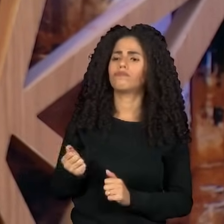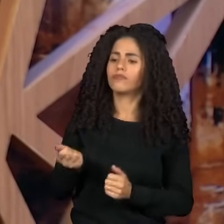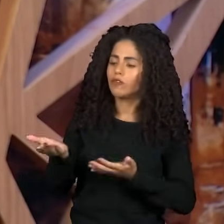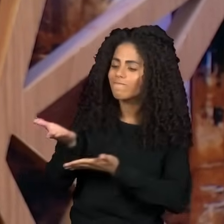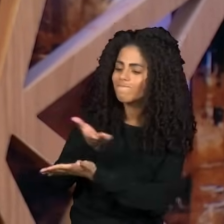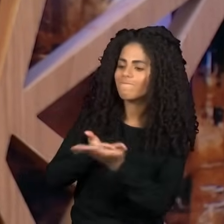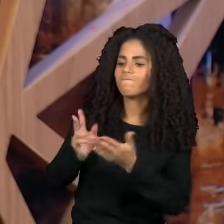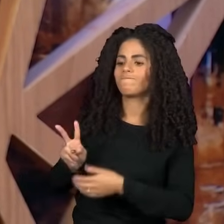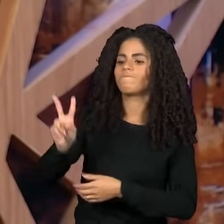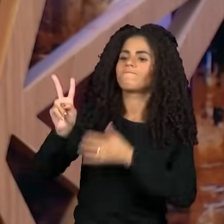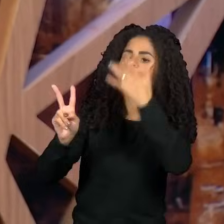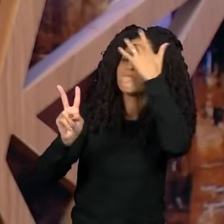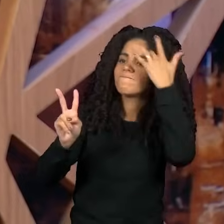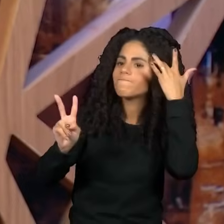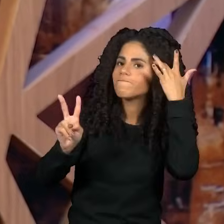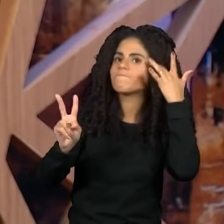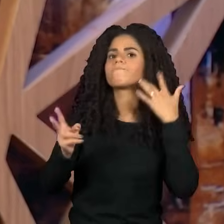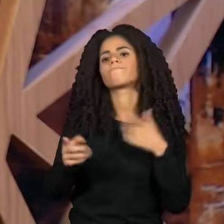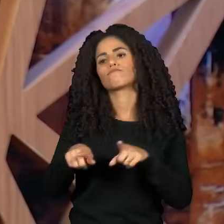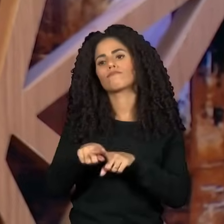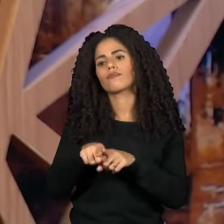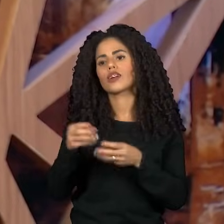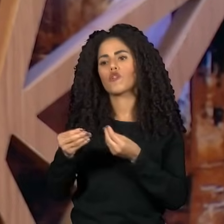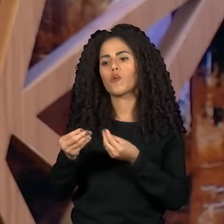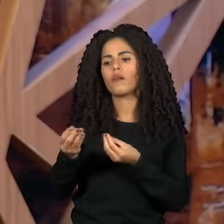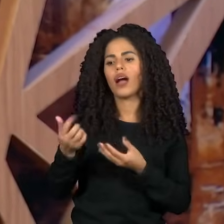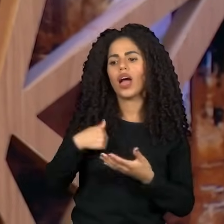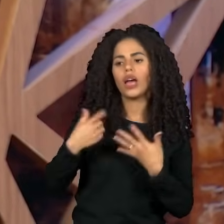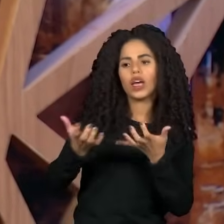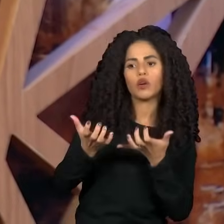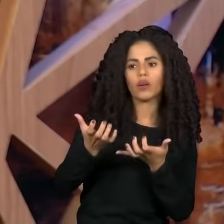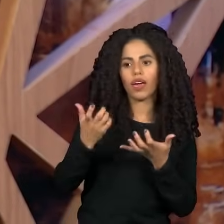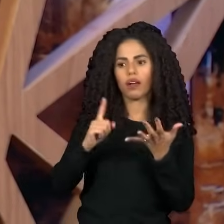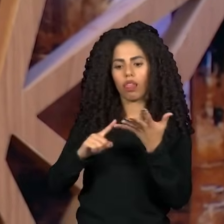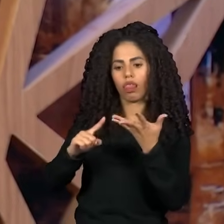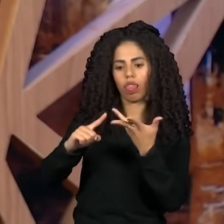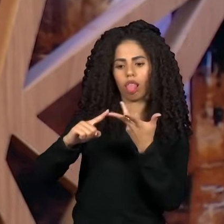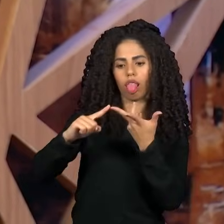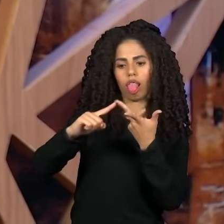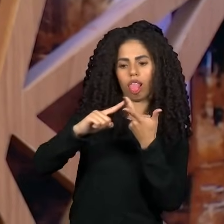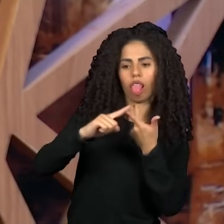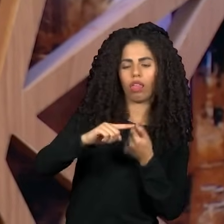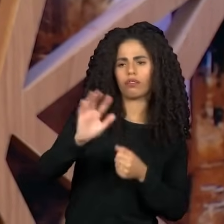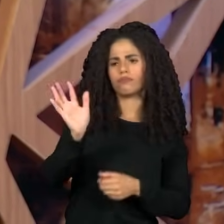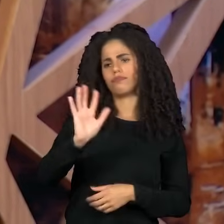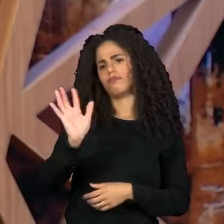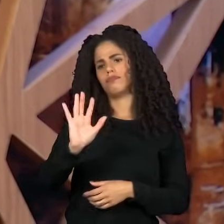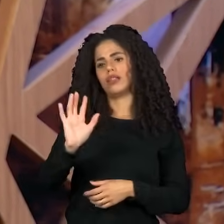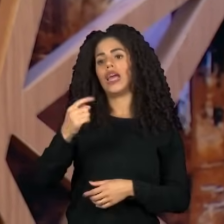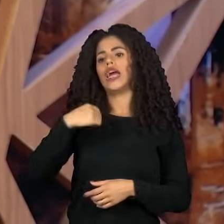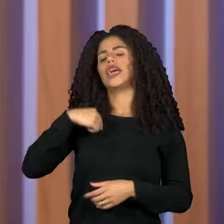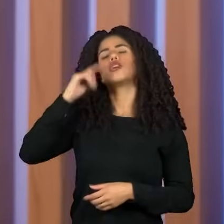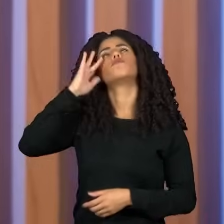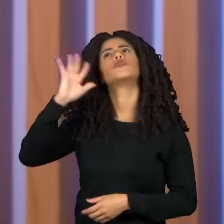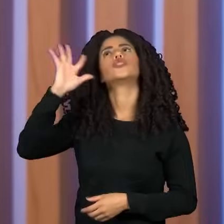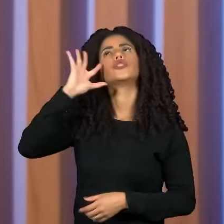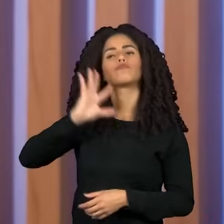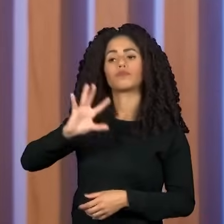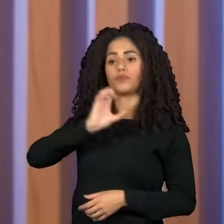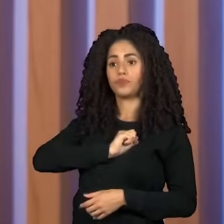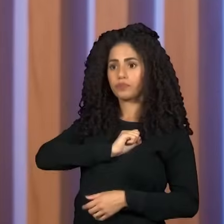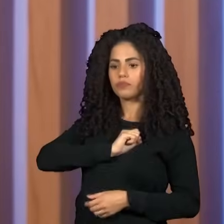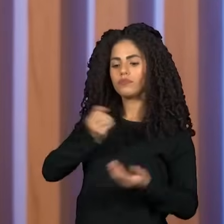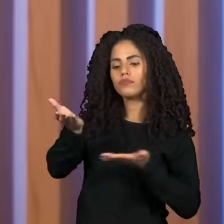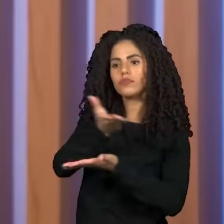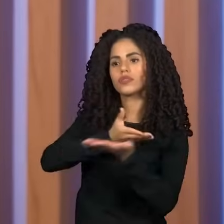pessoas que estão se relacionando, não depositar no outro, né? E aí, quando eu penso, por exemplo, relacionamento, Andreone trouxe algo